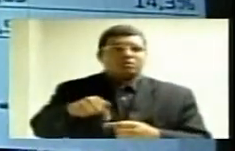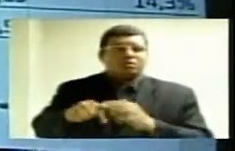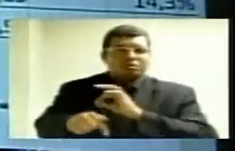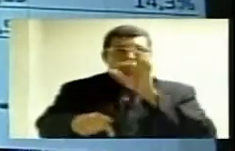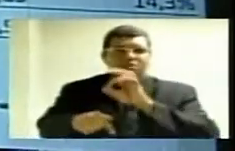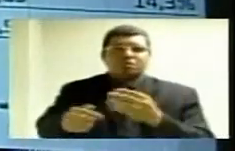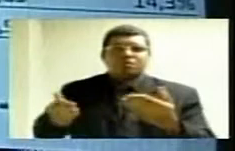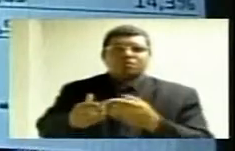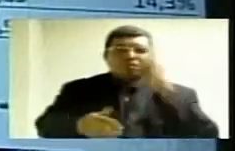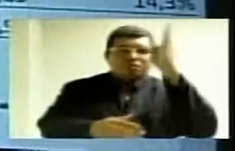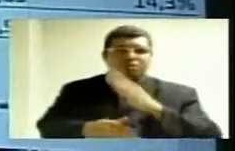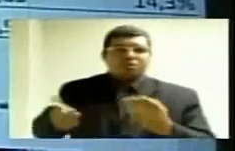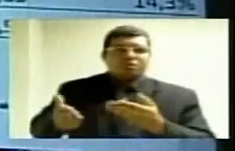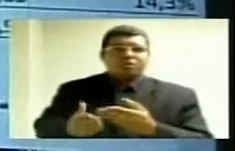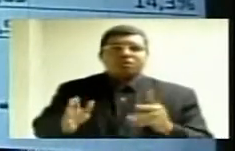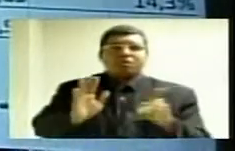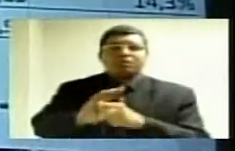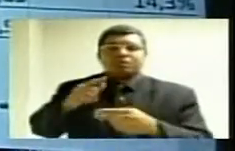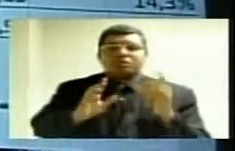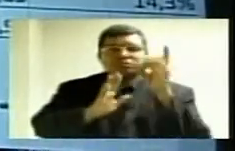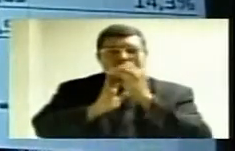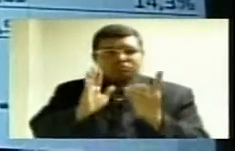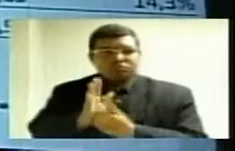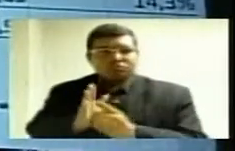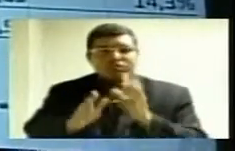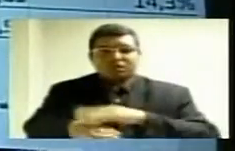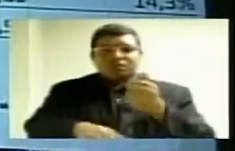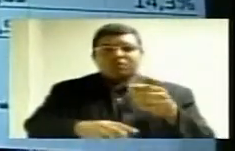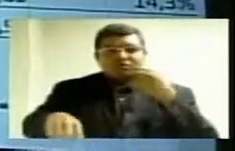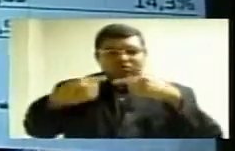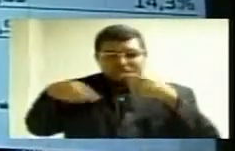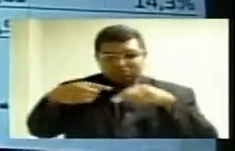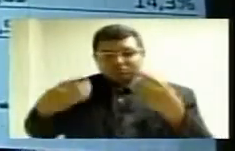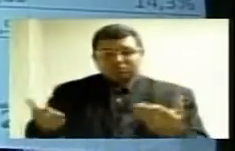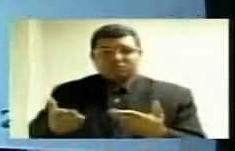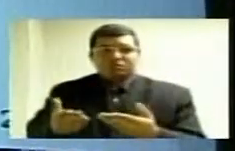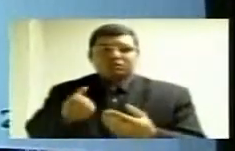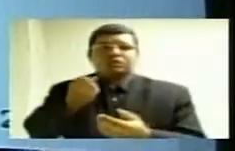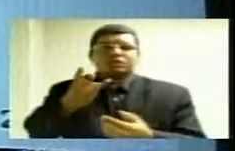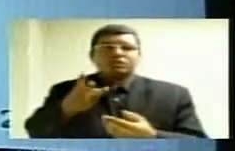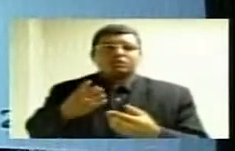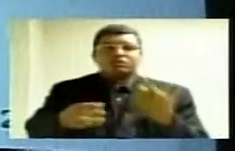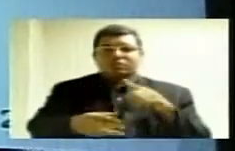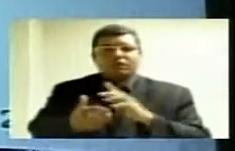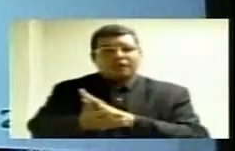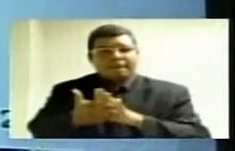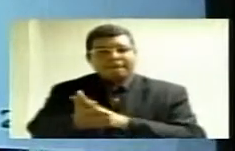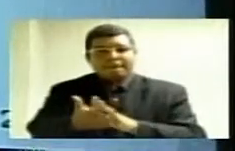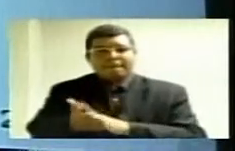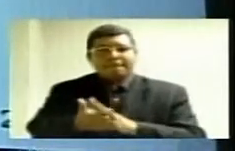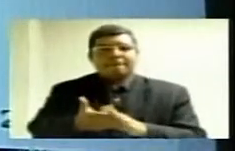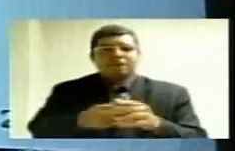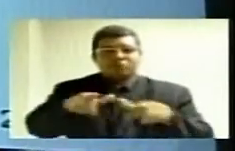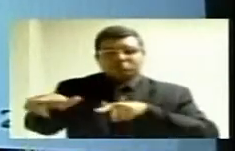da renúncia fiscal do país. E o próximo dado é mais um demonstrativo de quanto é injusta a tese